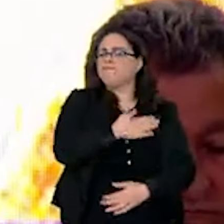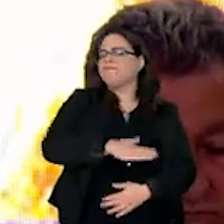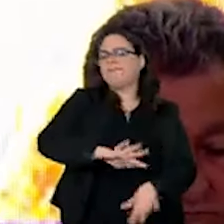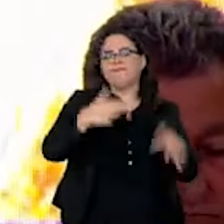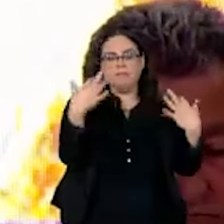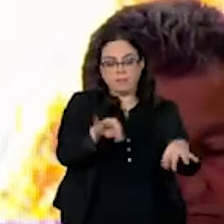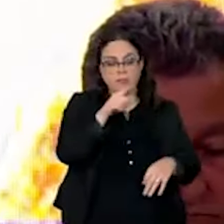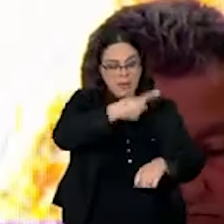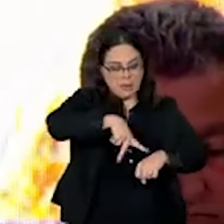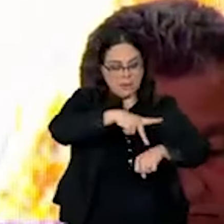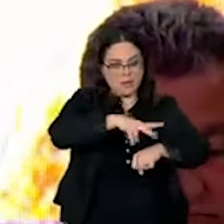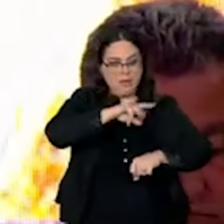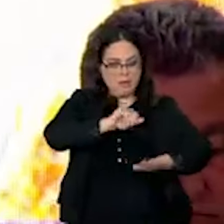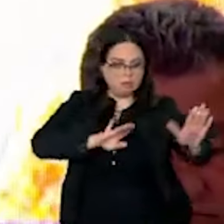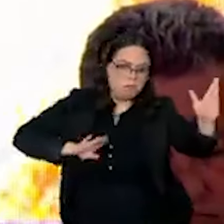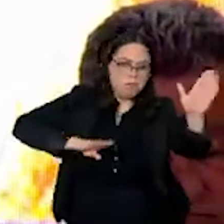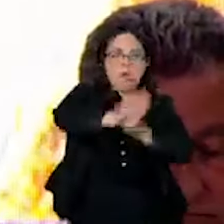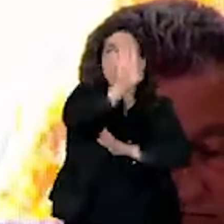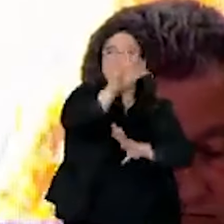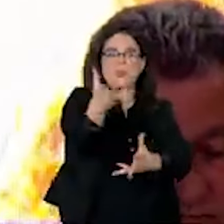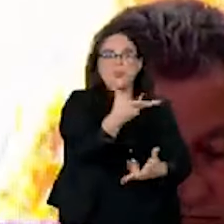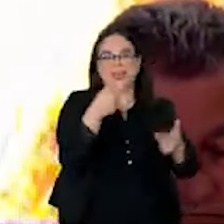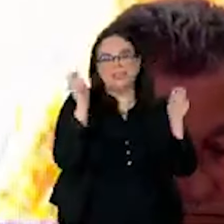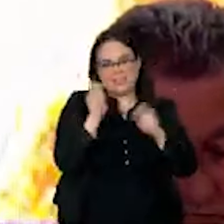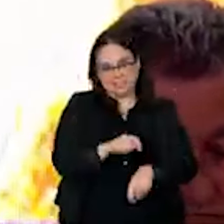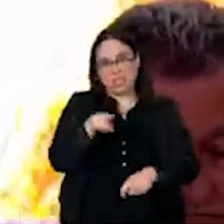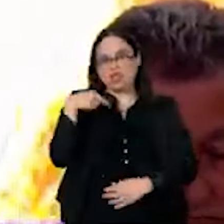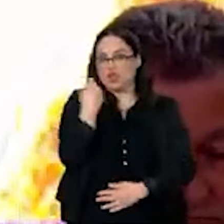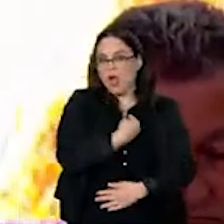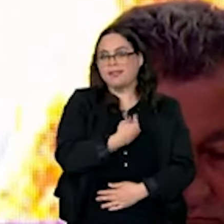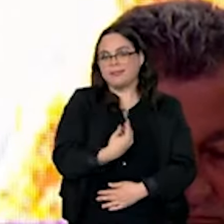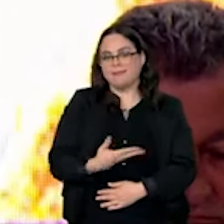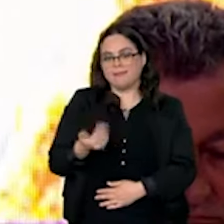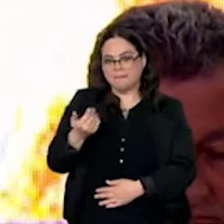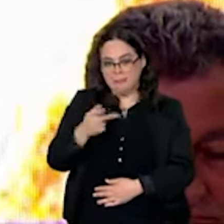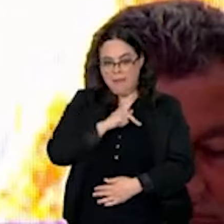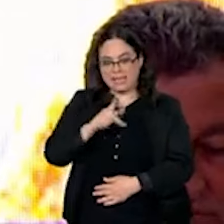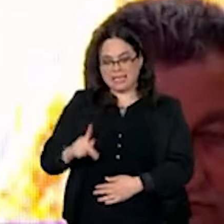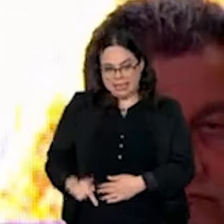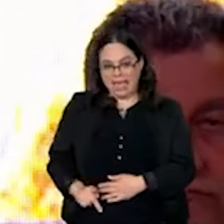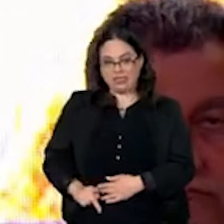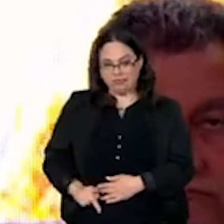esse país vai dar um salto de qualidade. Enquanto a gente tinha um presidente da